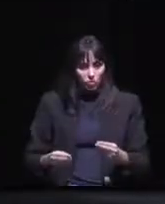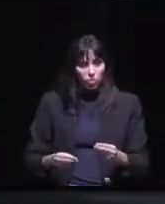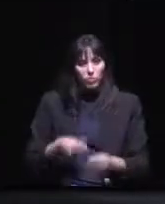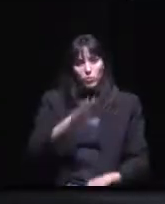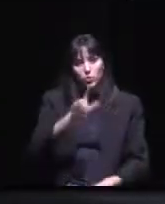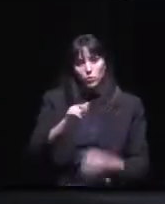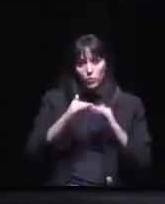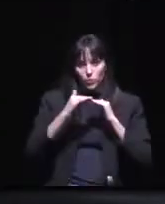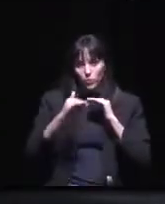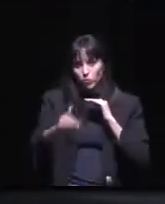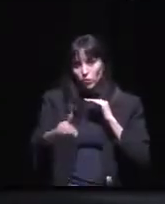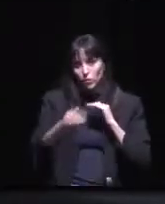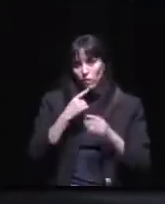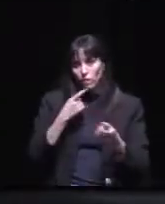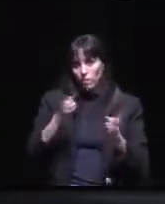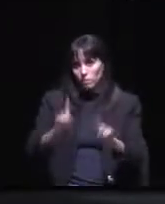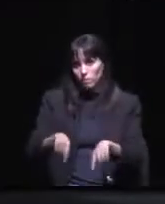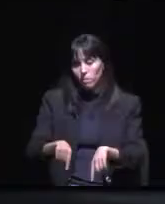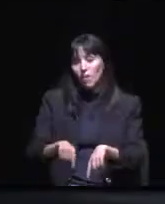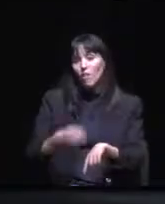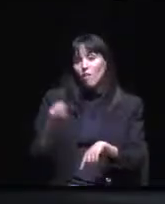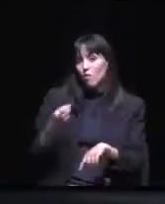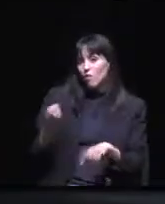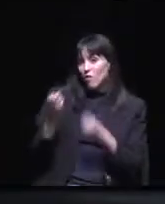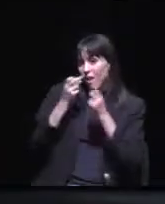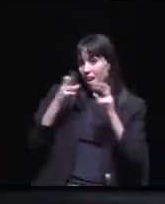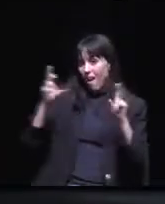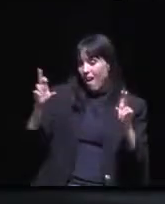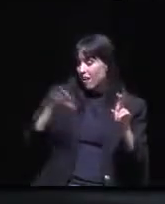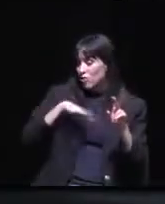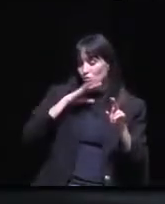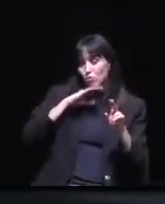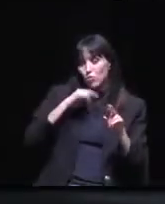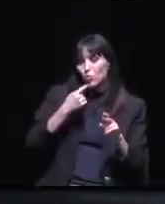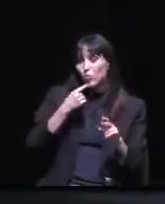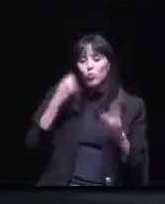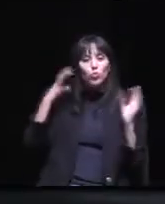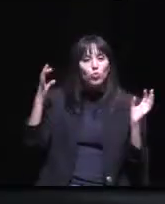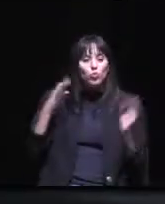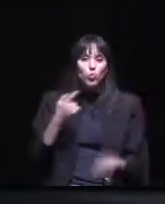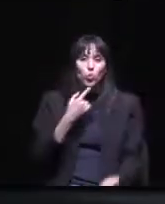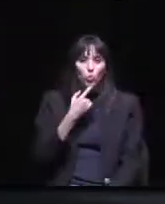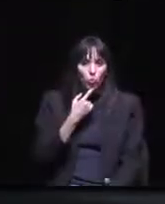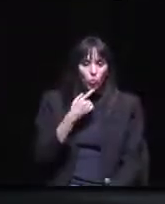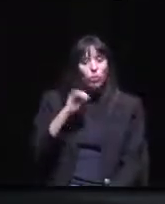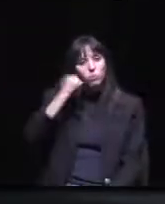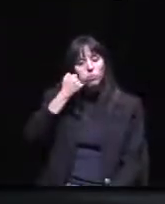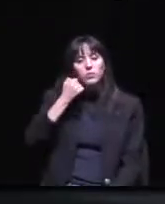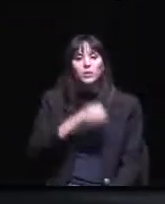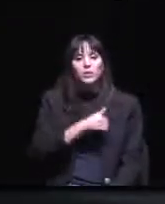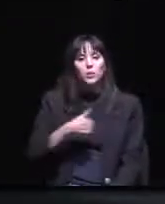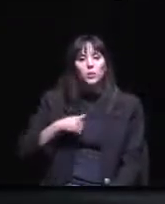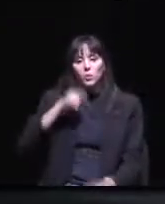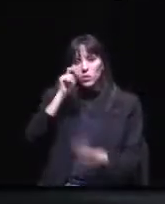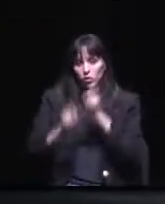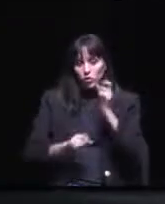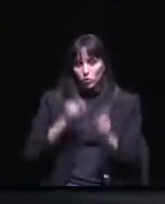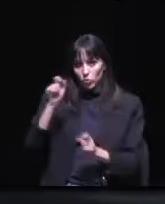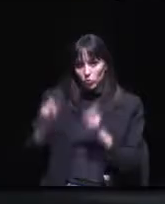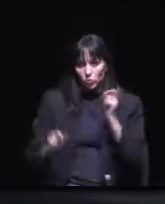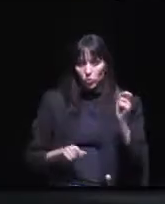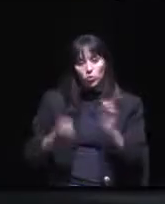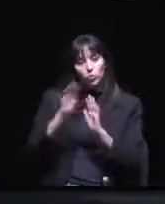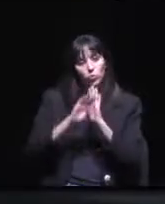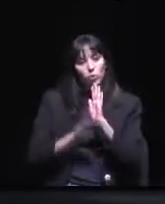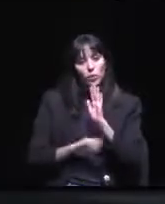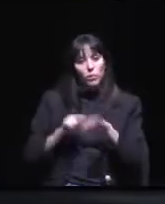Sustentável. Lisboa tem apresentado má qualidade do ar e elevados níveis de ruído que ameaçam a saúde das populações. O programa dos